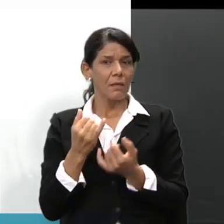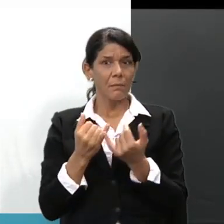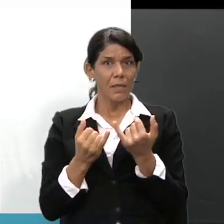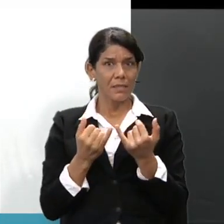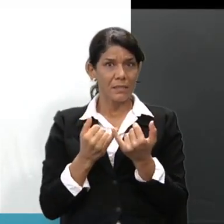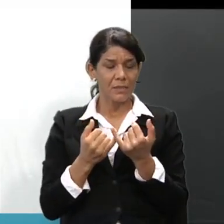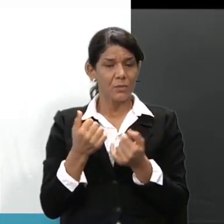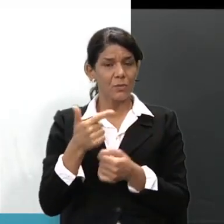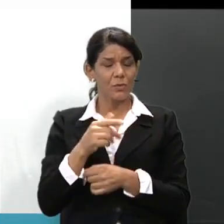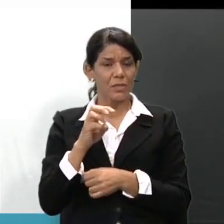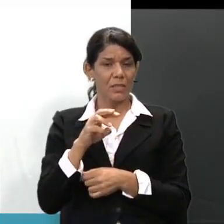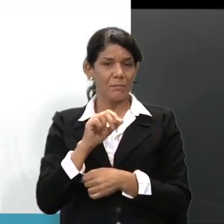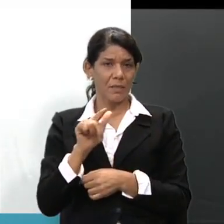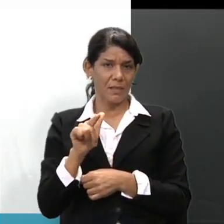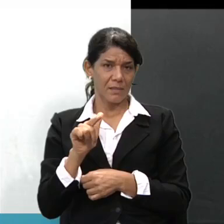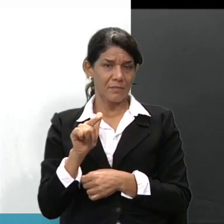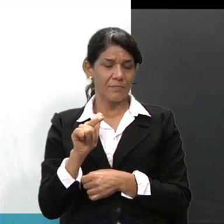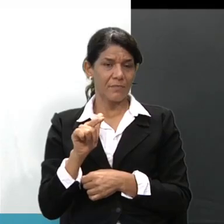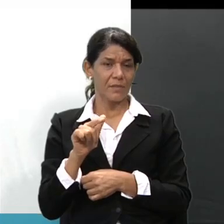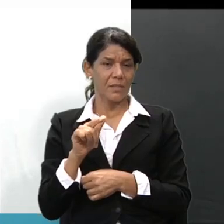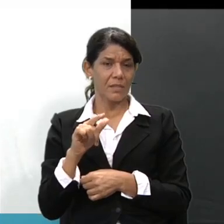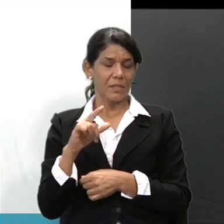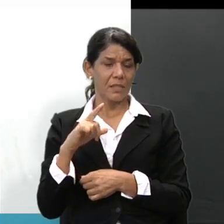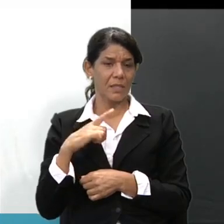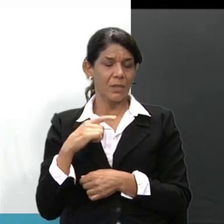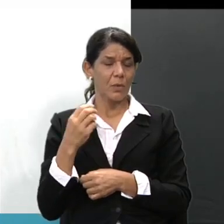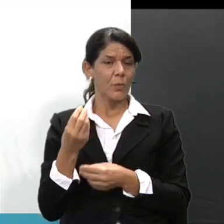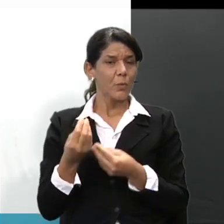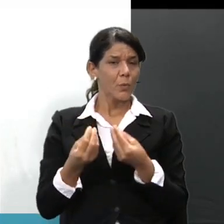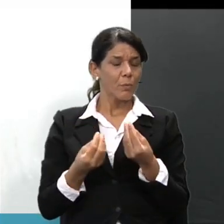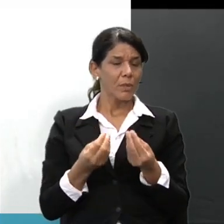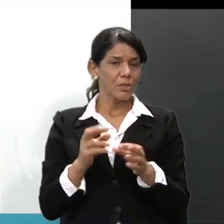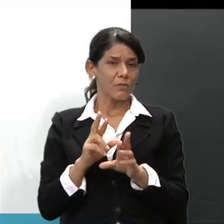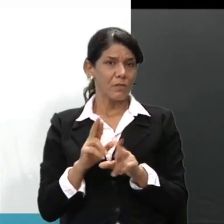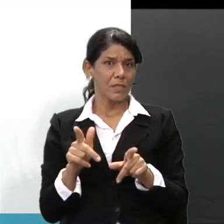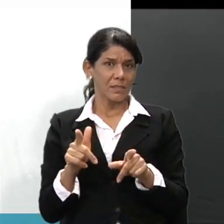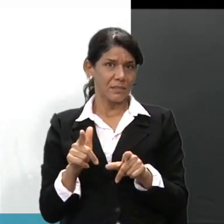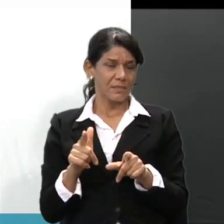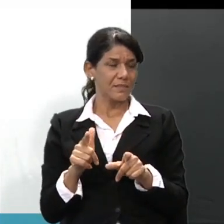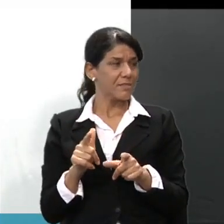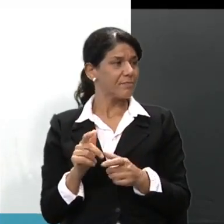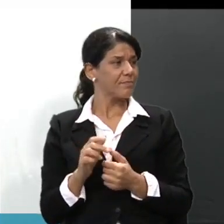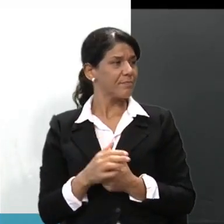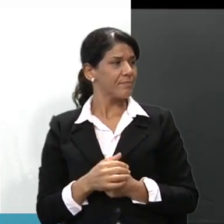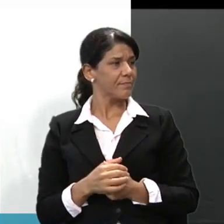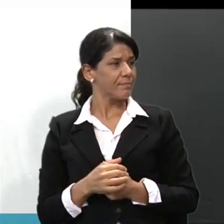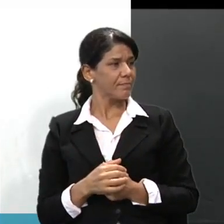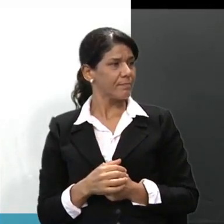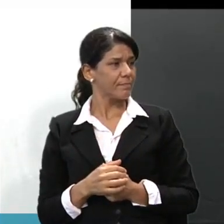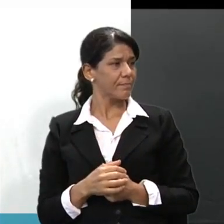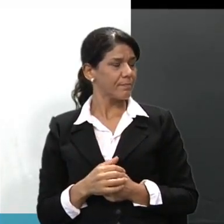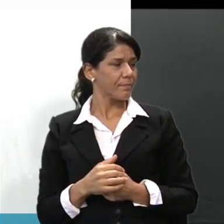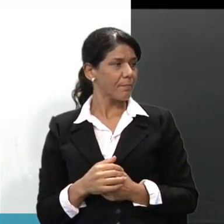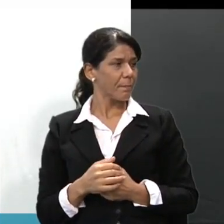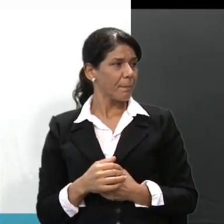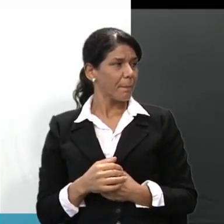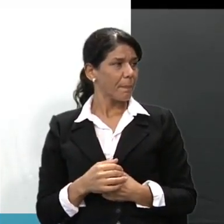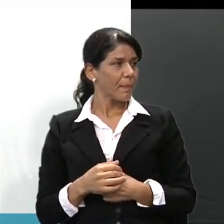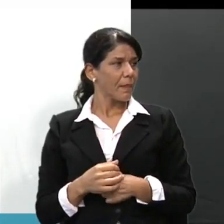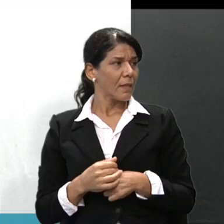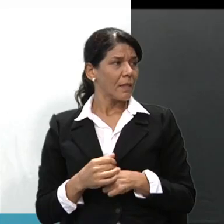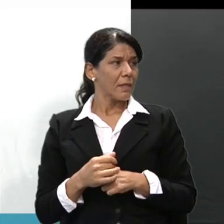aqui, ó. 12 ml nós não teremos uma diferença tão significativa assim, tá?